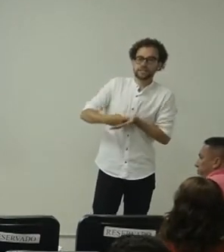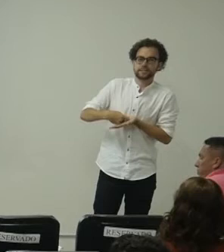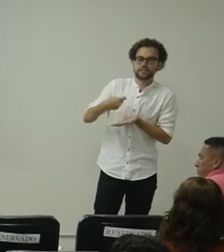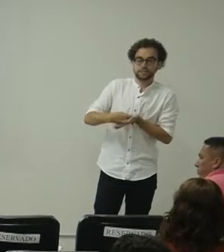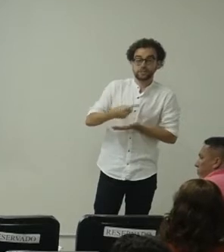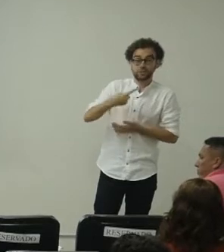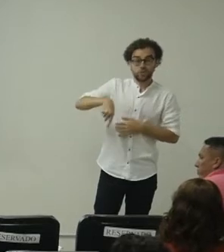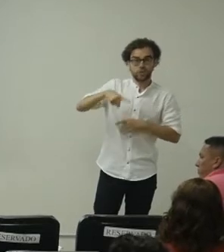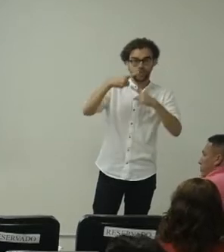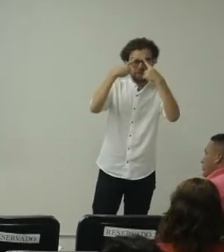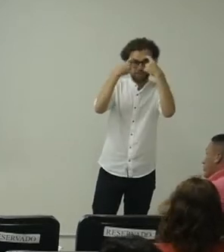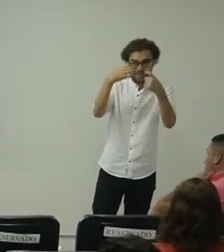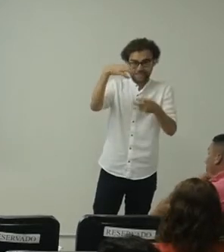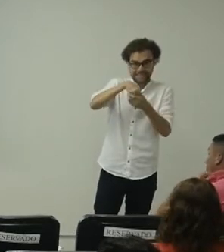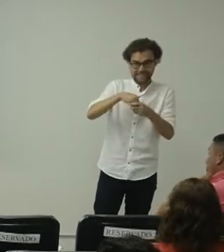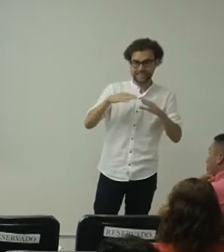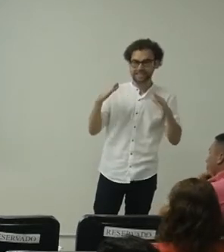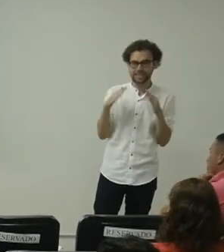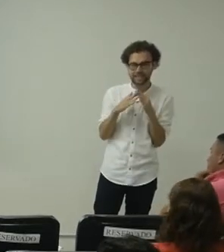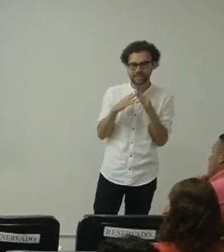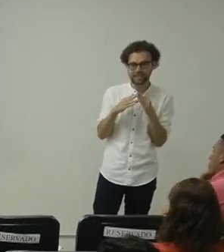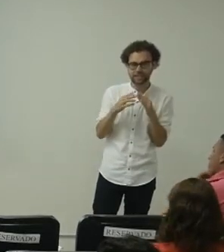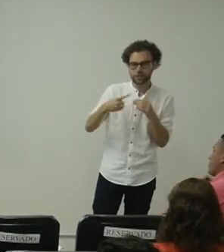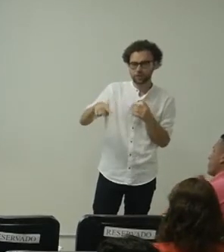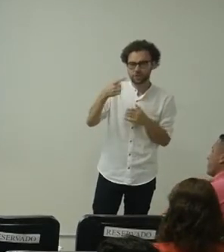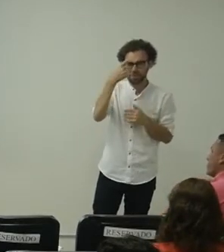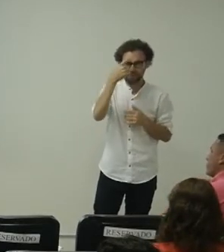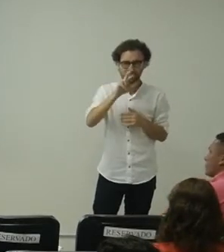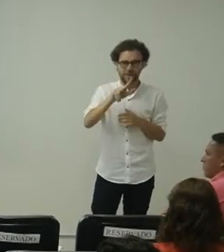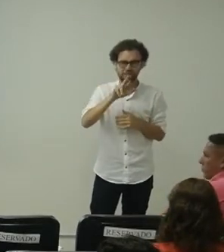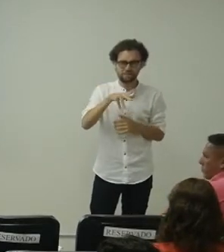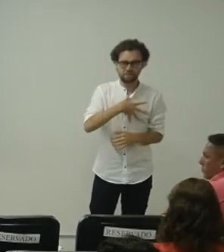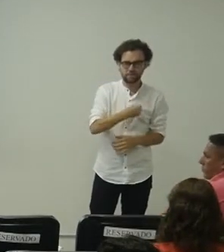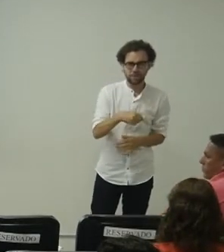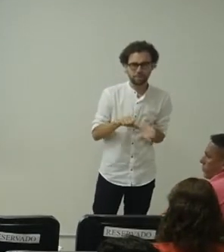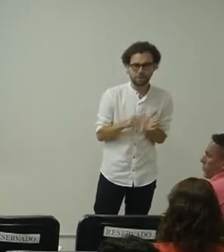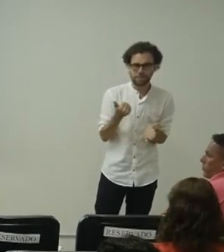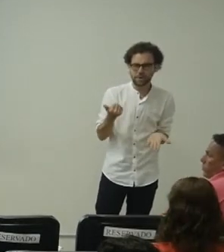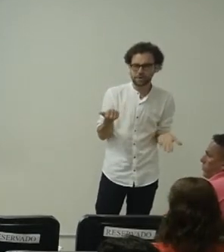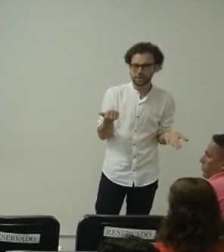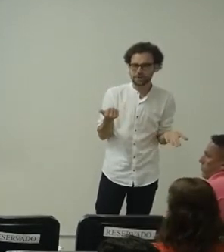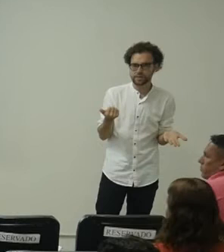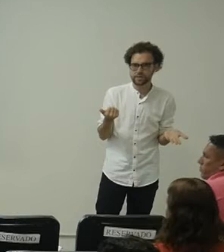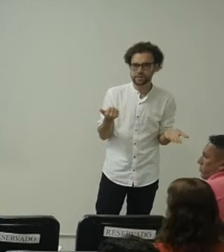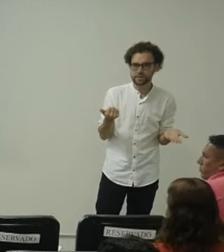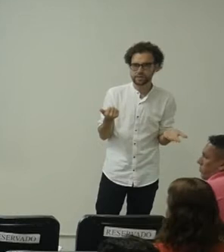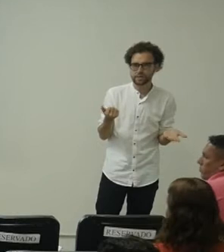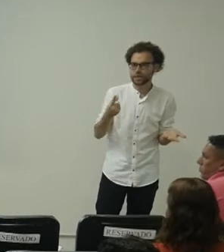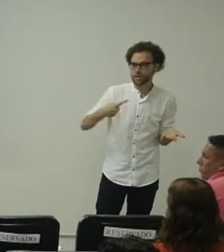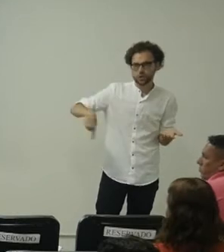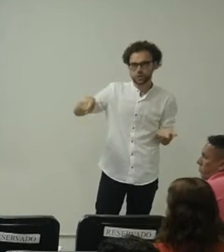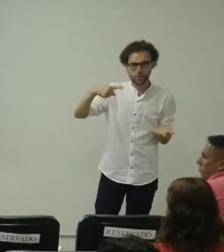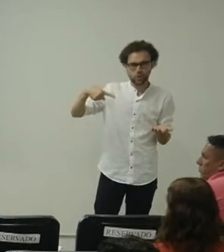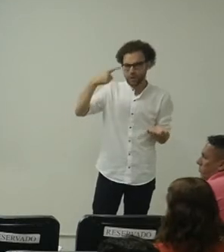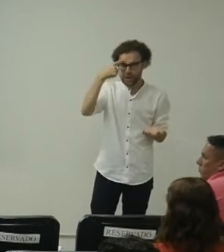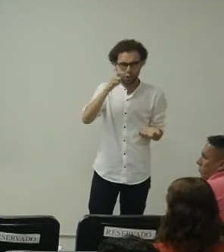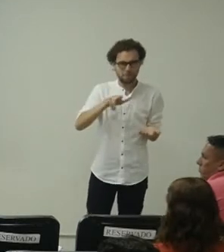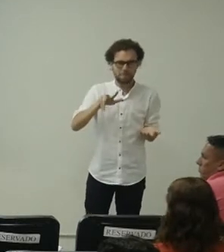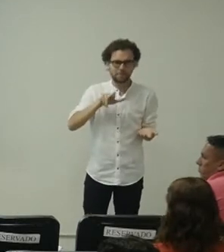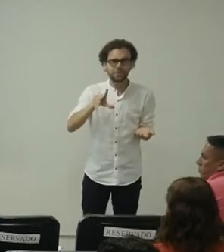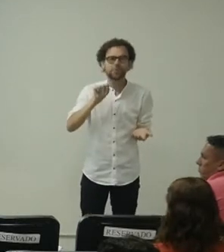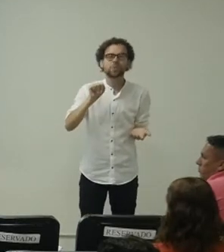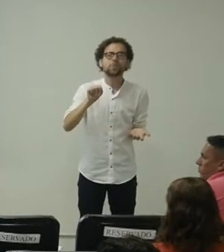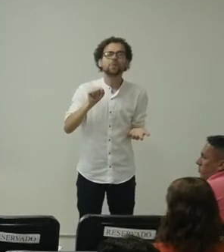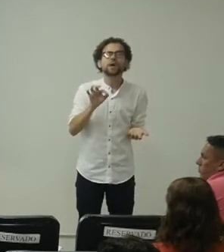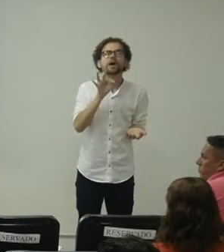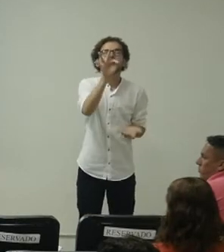de violência, no âmbito domiciliar, que a gente não pense em filhos primeiro? Que a gente não pense o que vai